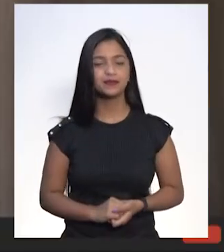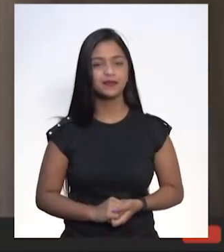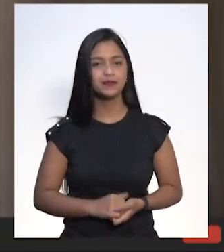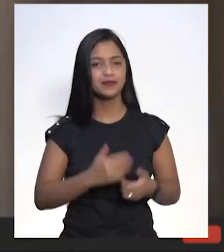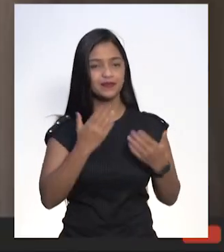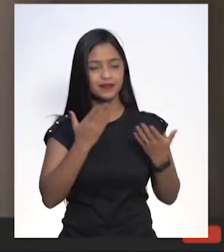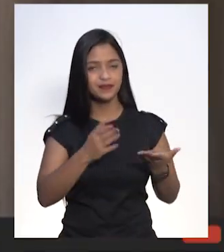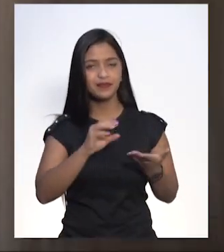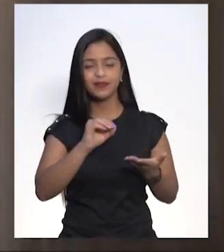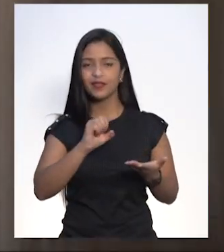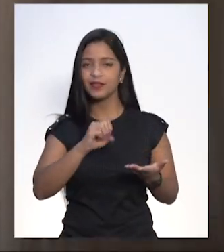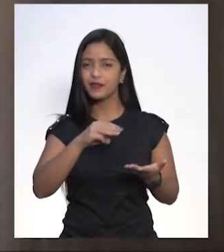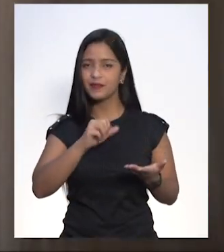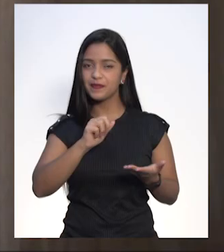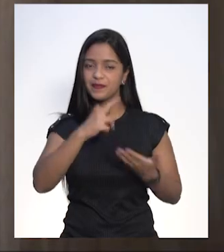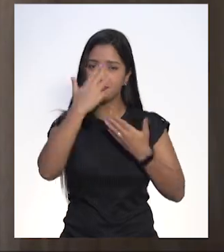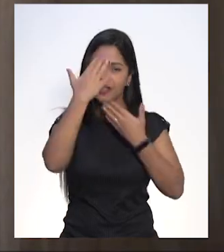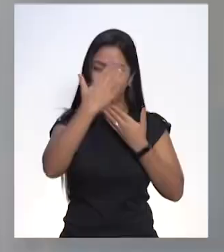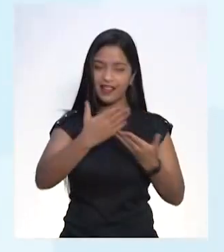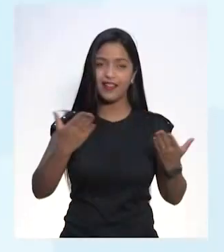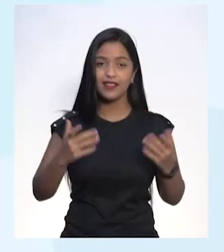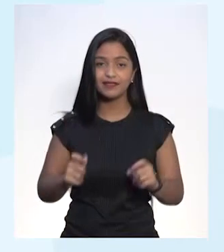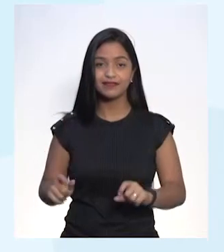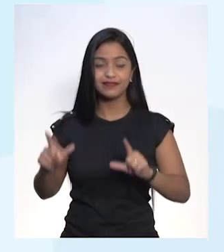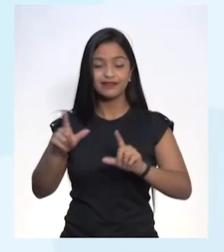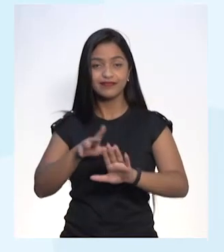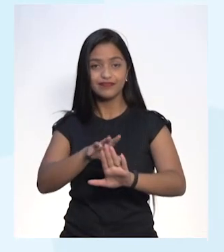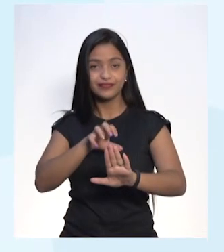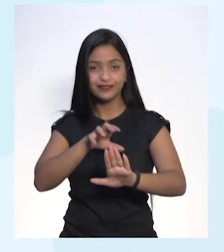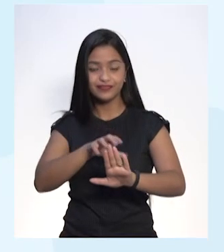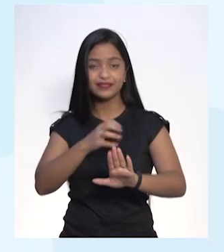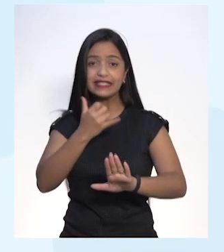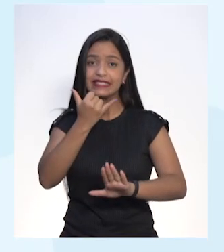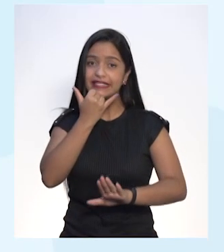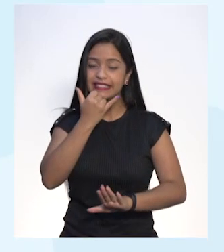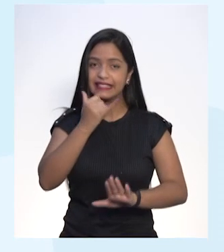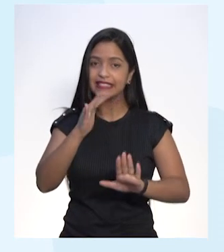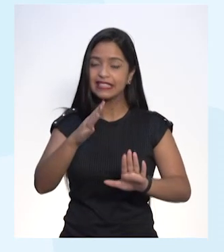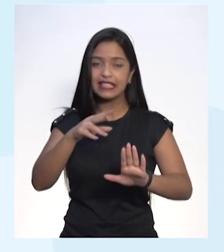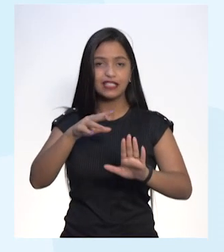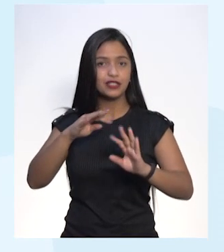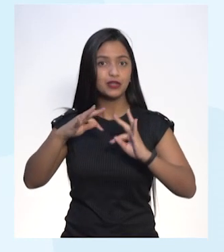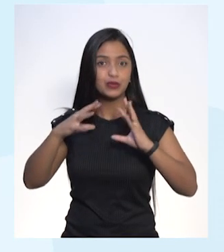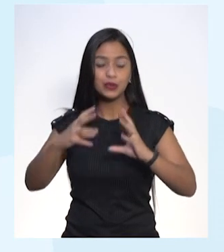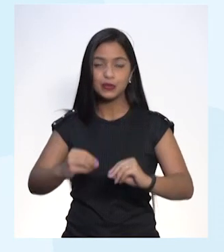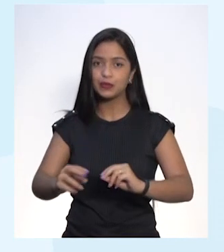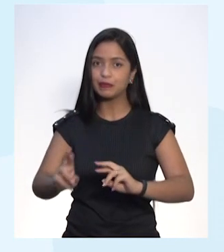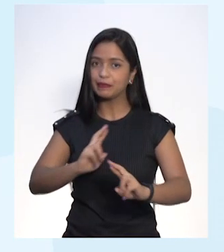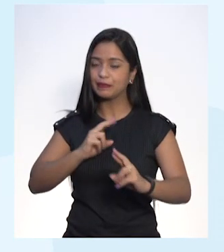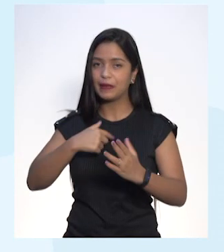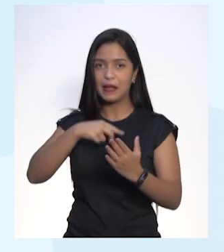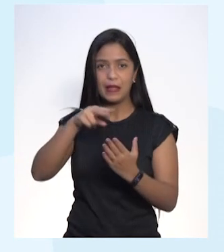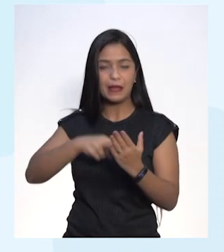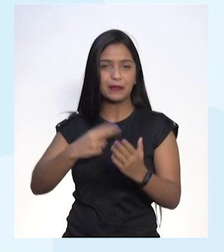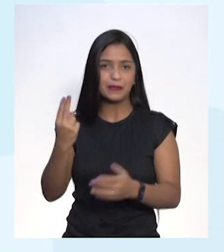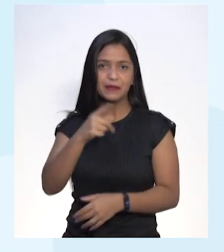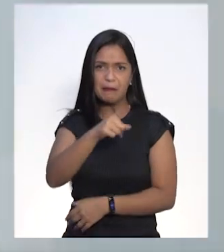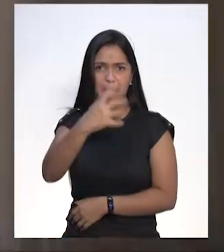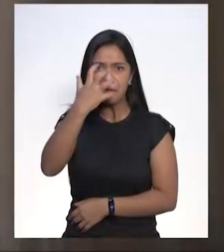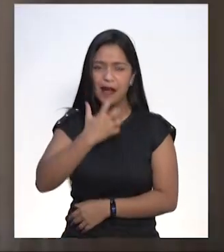Osmar, obrigado. O diretor vai colocar o QR Code. Professores, desculpa, mas não dá para ler todas as respostas. Eu sei que vocês estão bravos aqui,